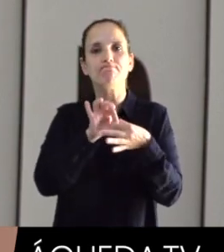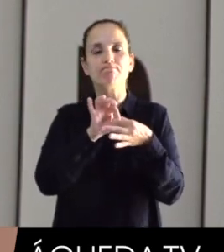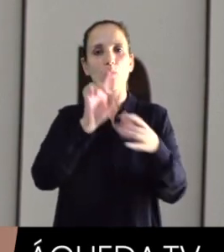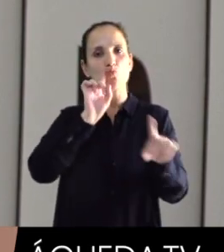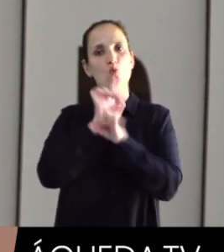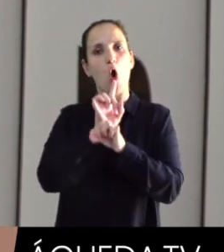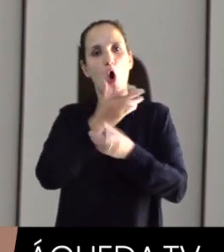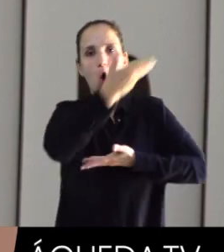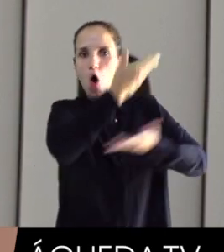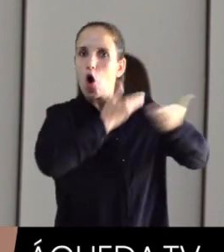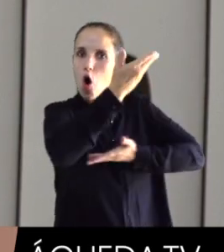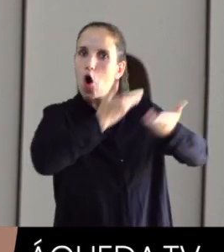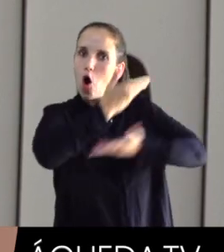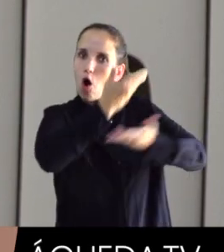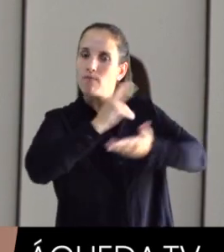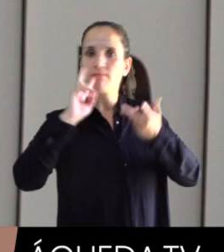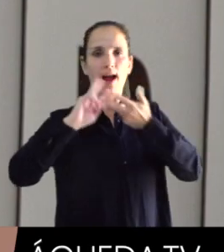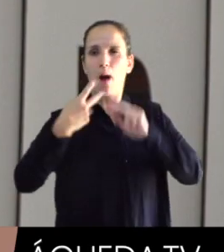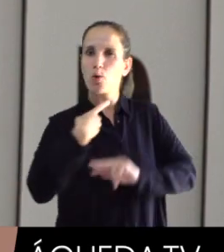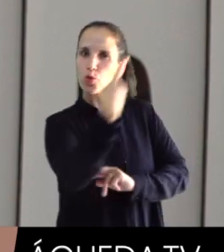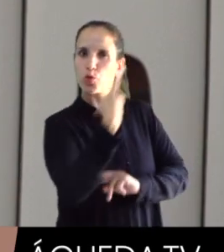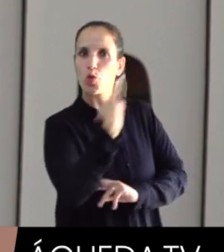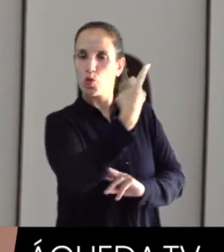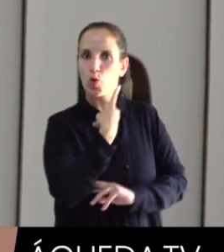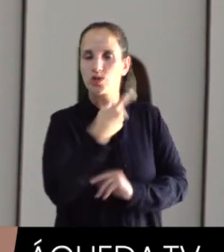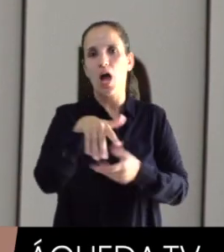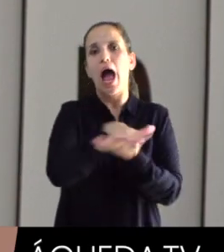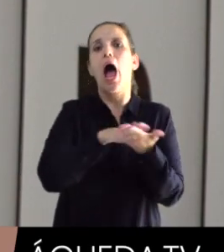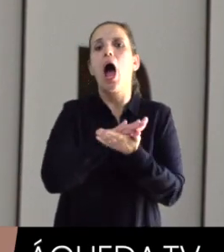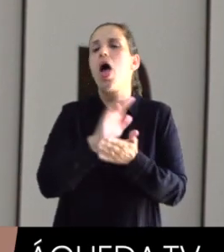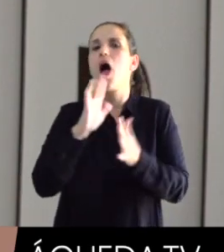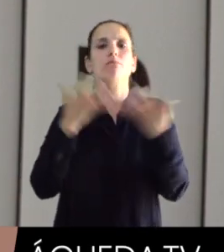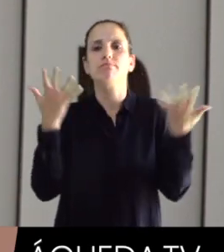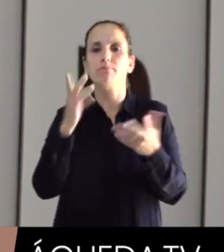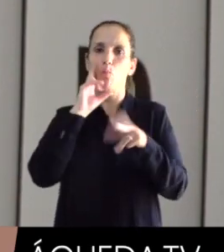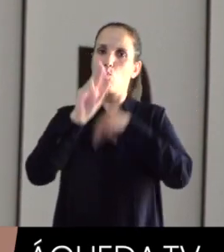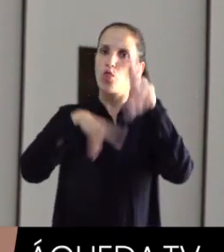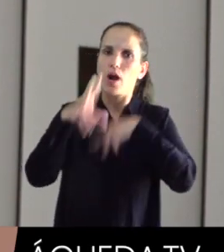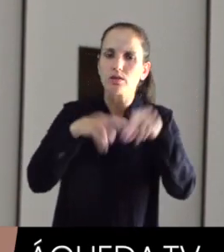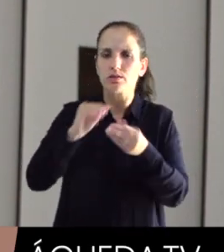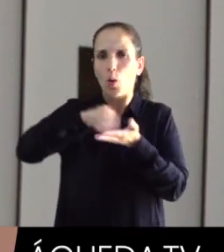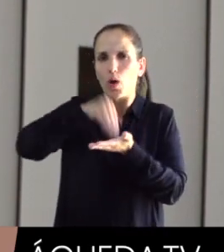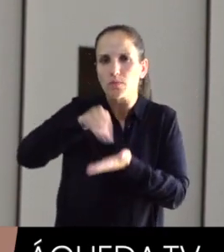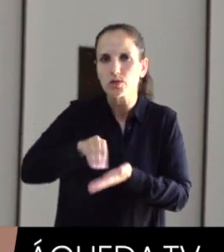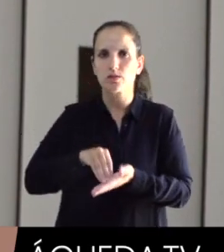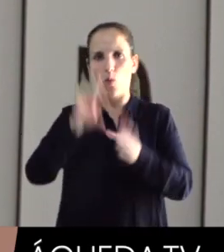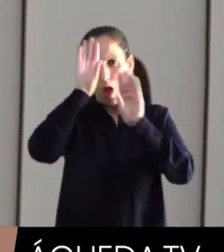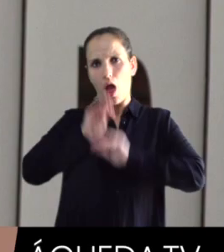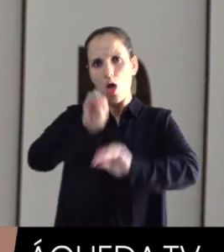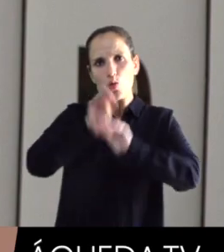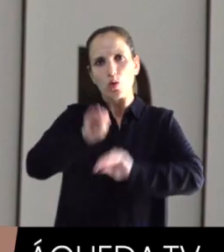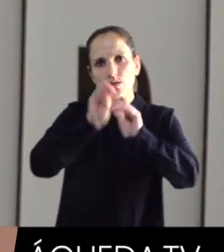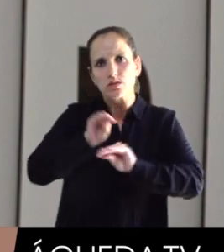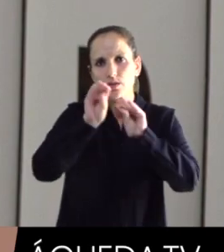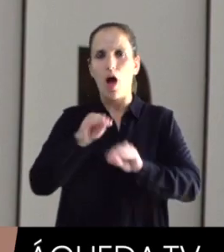cooperação bilateral entre os dois municípios, nomeadamente nas áreas da modernização administrativa, da